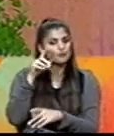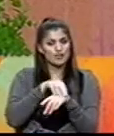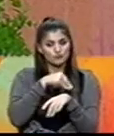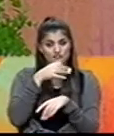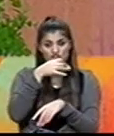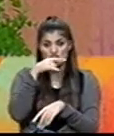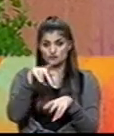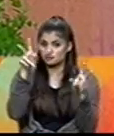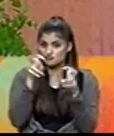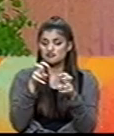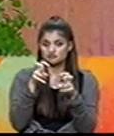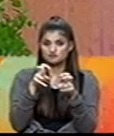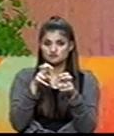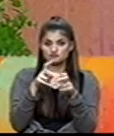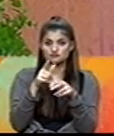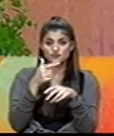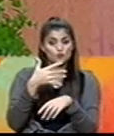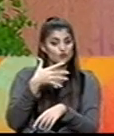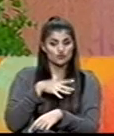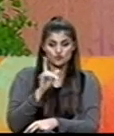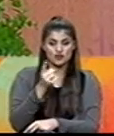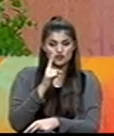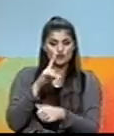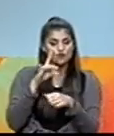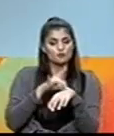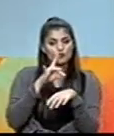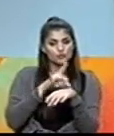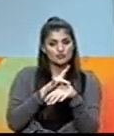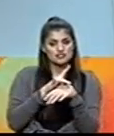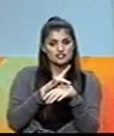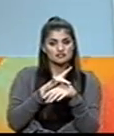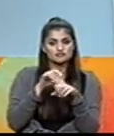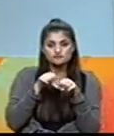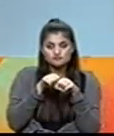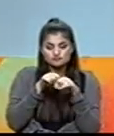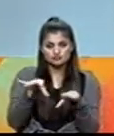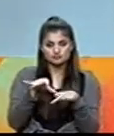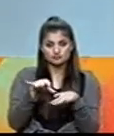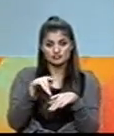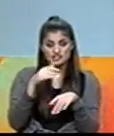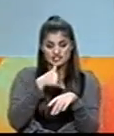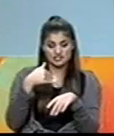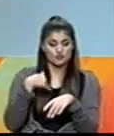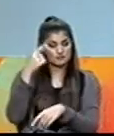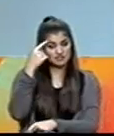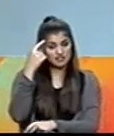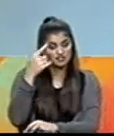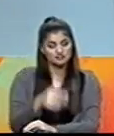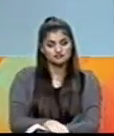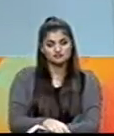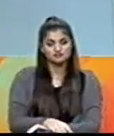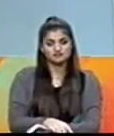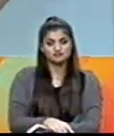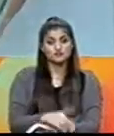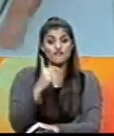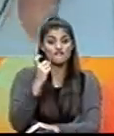é o que não se deseja, é uma pandemia de saúde mental. Pois, mas às vezes tem que ser, não é? Ou de falta de